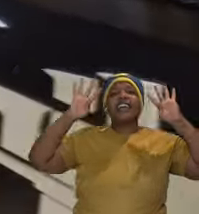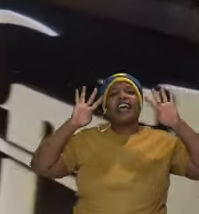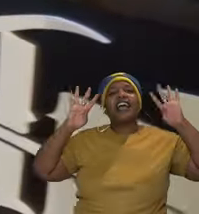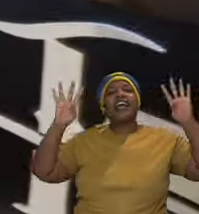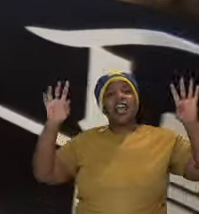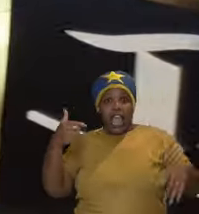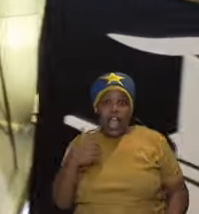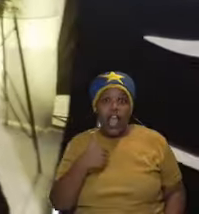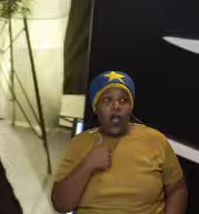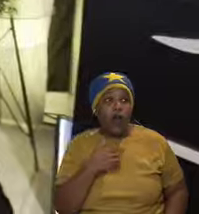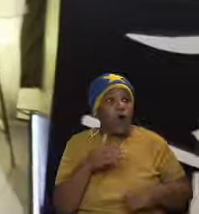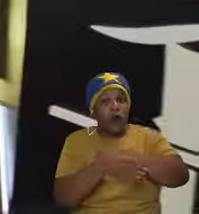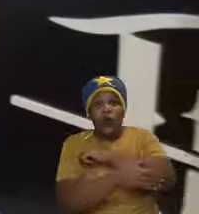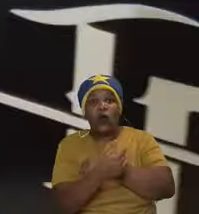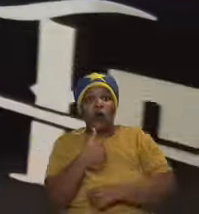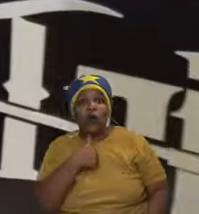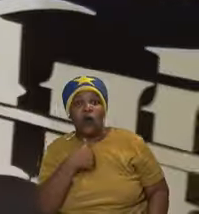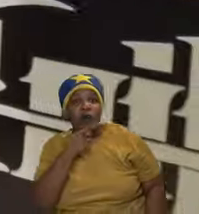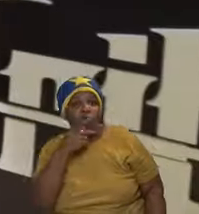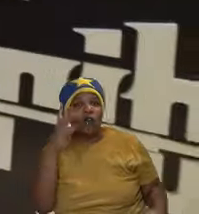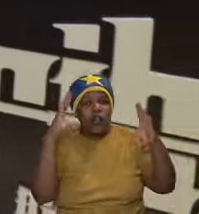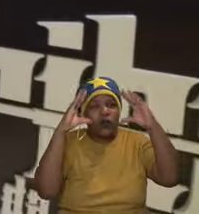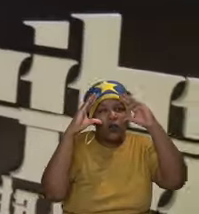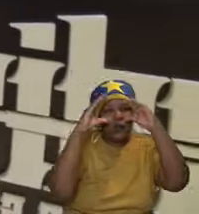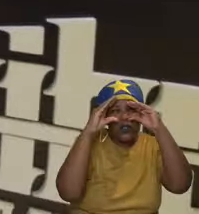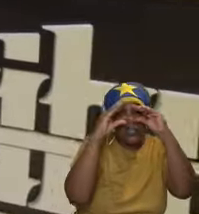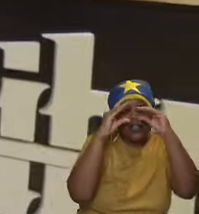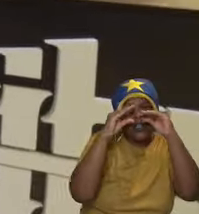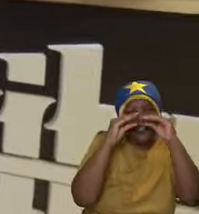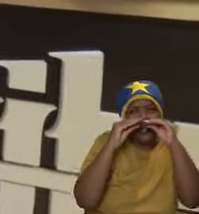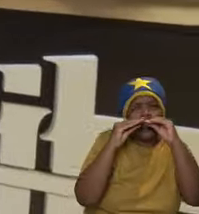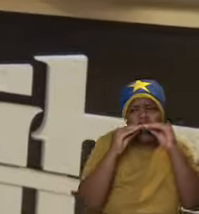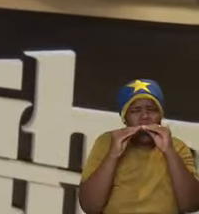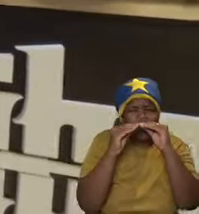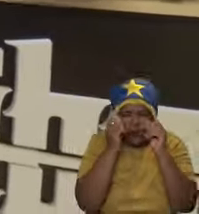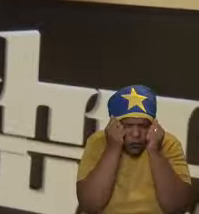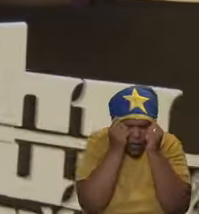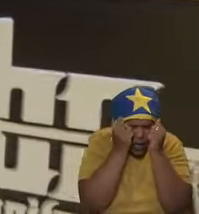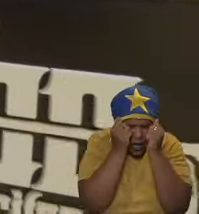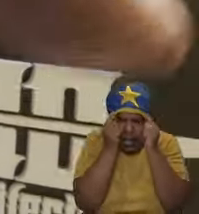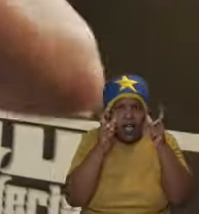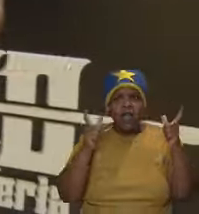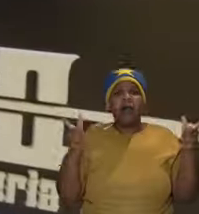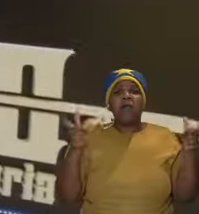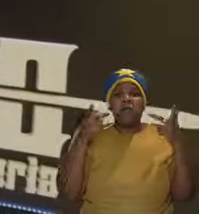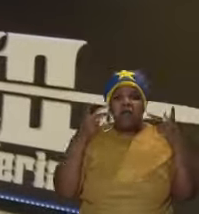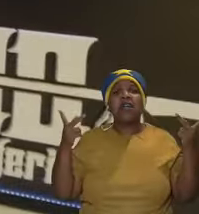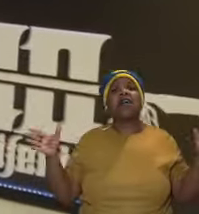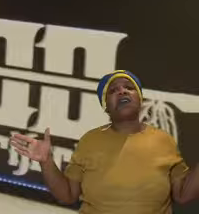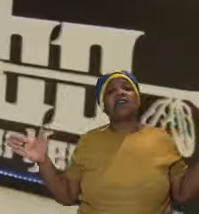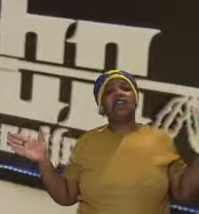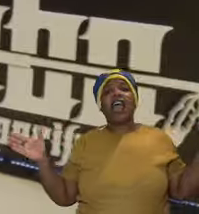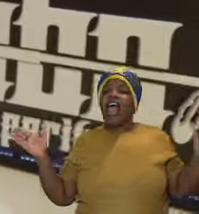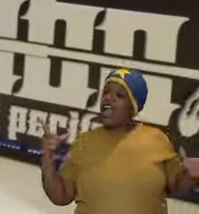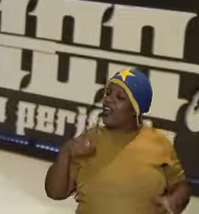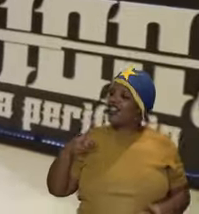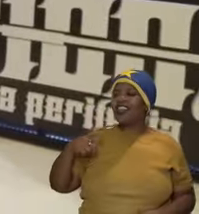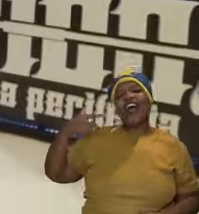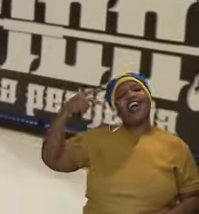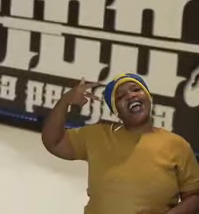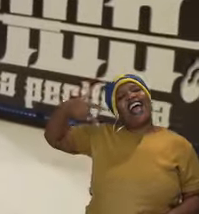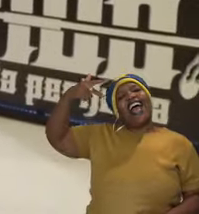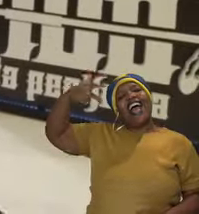não sou eu. Cachorro do breu, antes não dormia, agora dormi. Pra quê? Sou do rua do rolê,